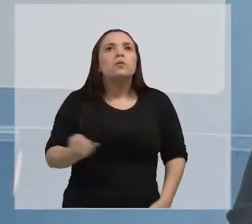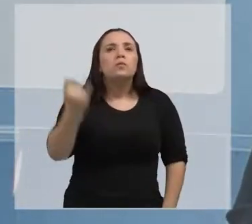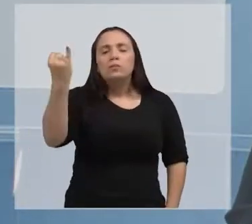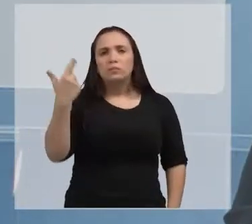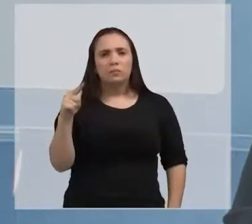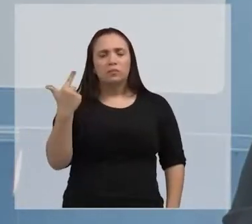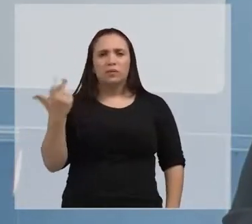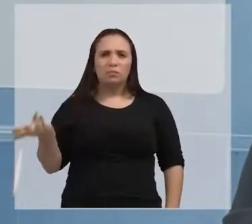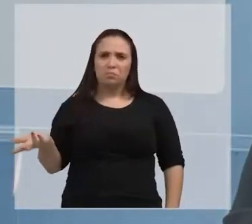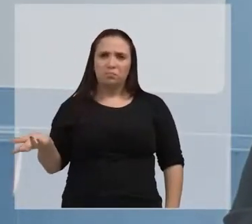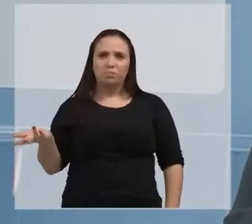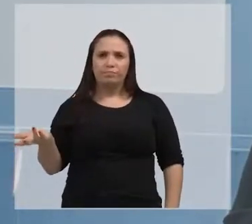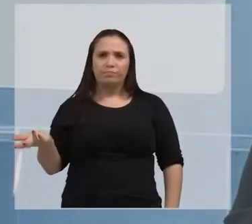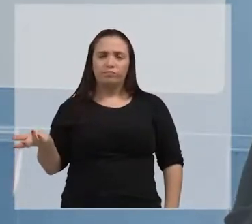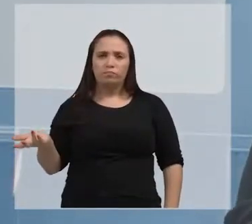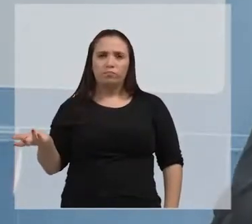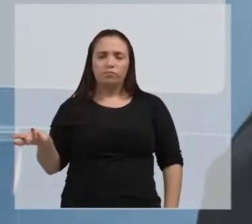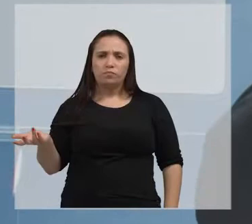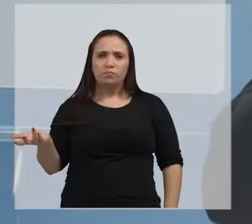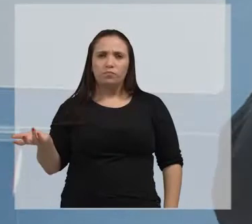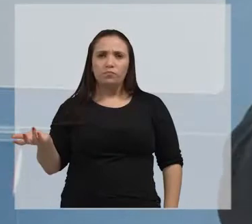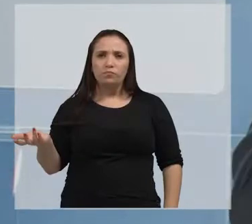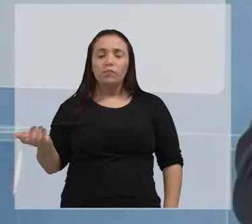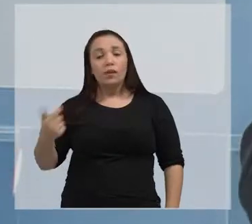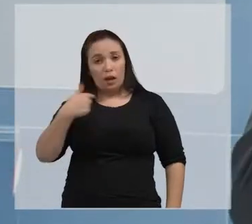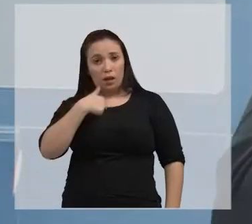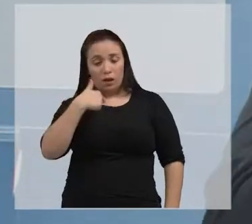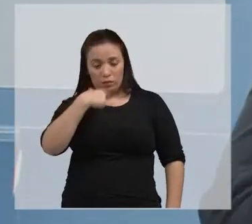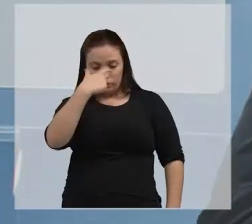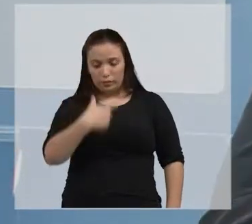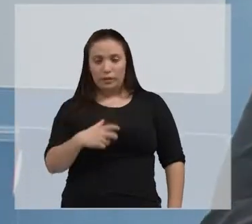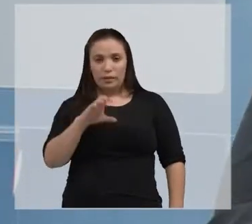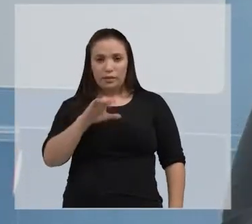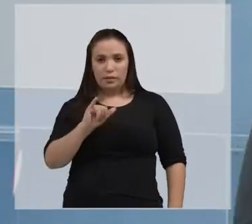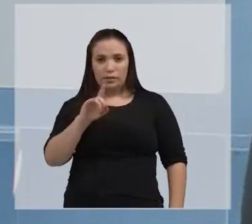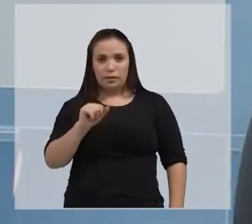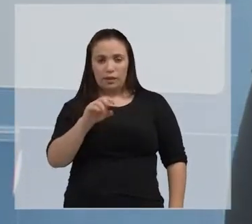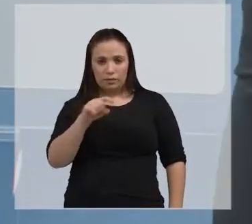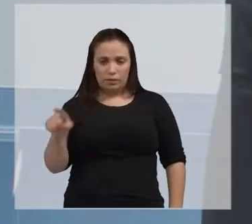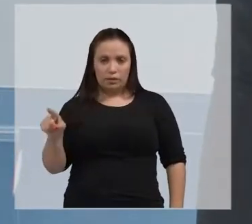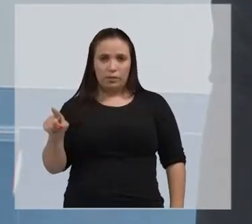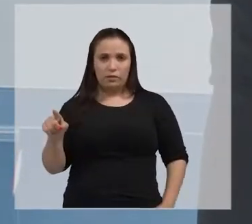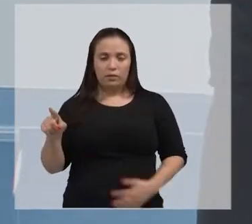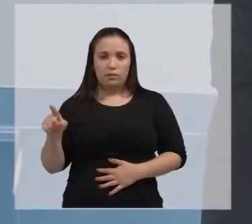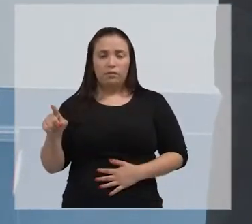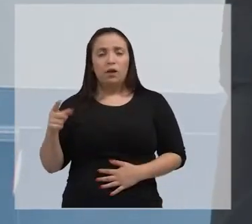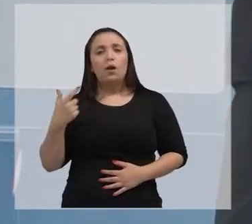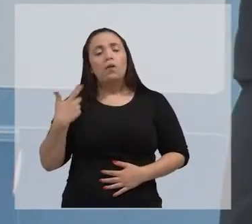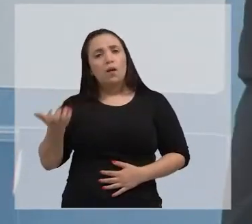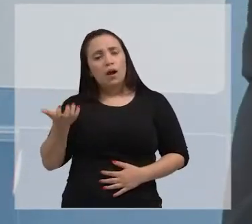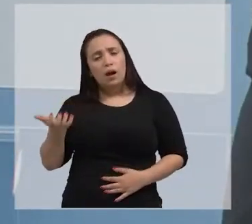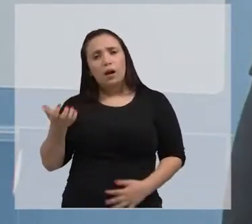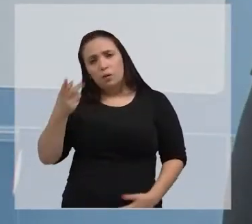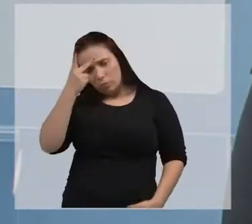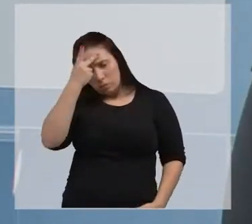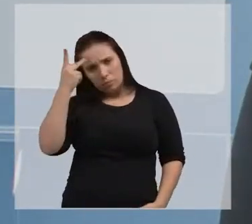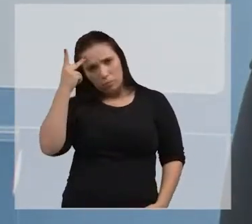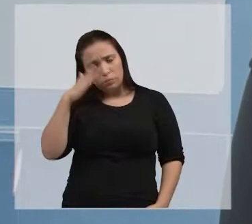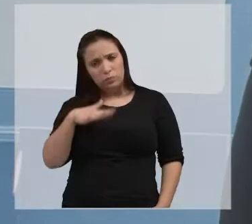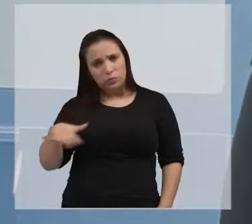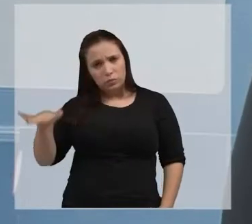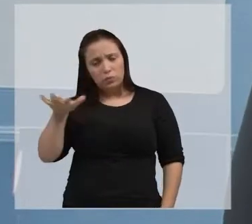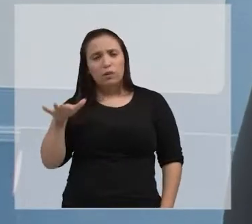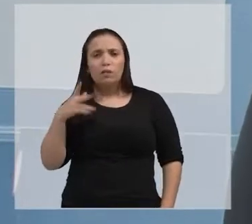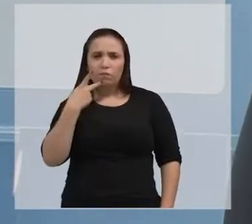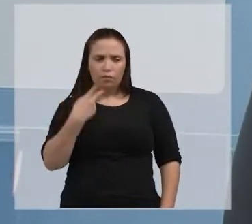esperava como cidadão? Eu acho que você também. E o Luiz, como sociólogo, sabe mais disso que eu. Eu esperava que alguém acendesse o lanterna e